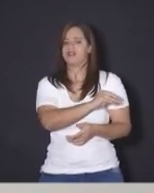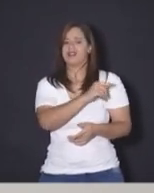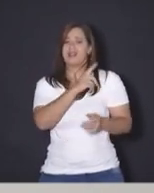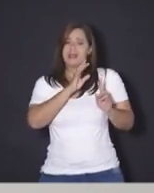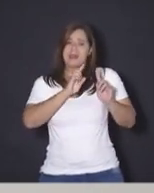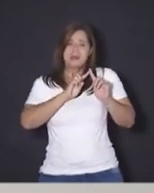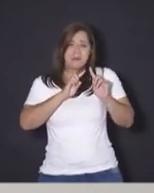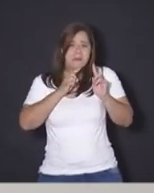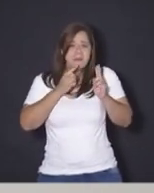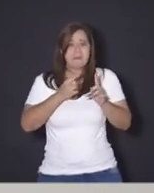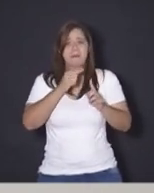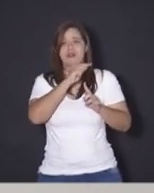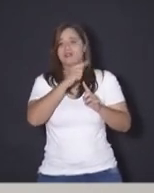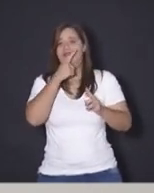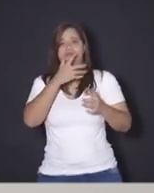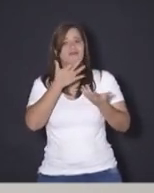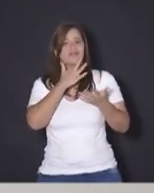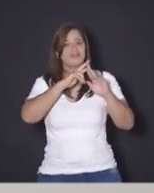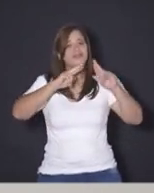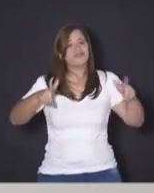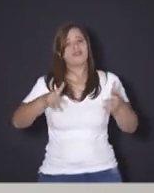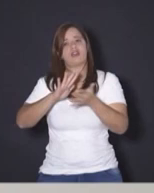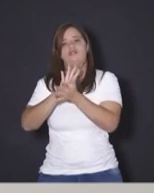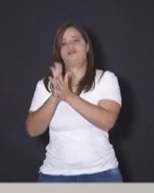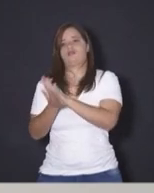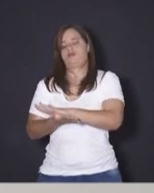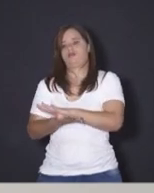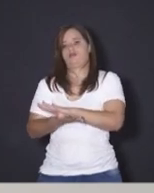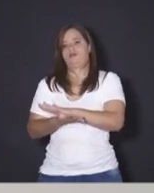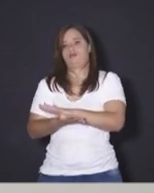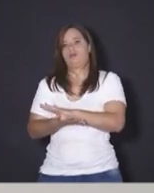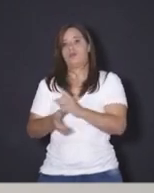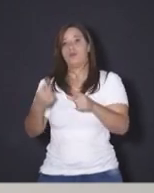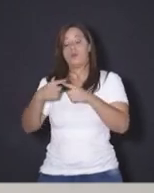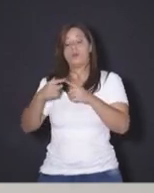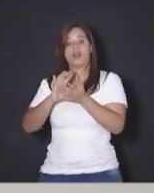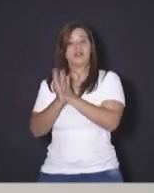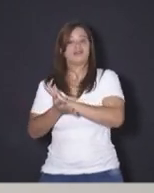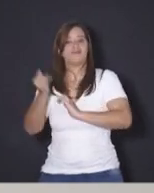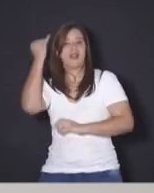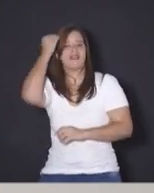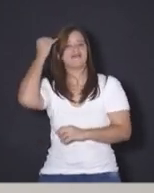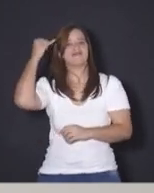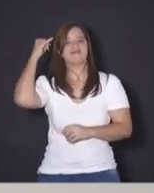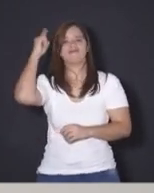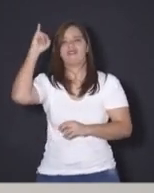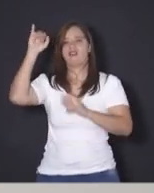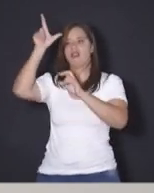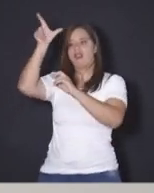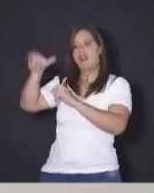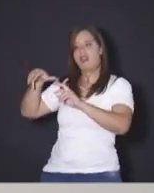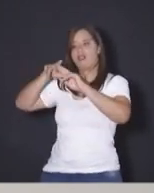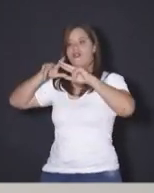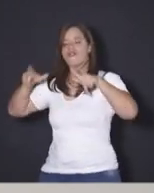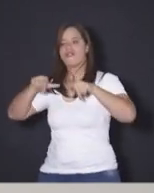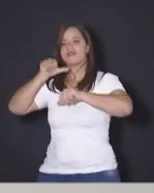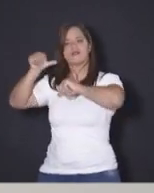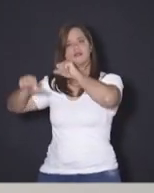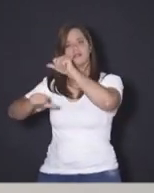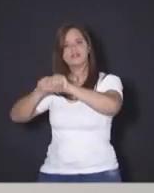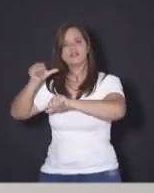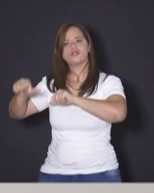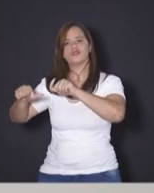nada tem a ver com racismo uma ideologia quando você transforma esse